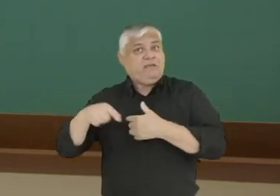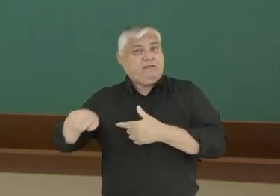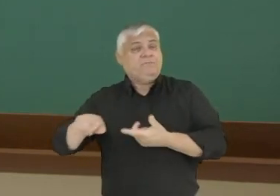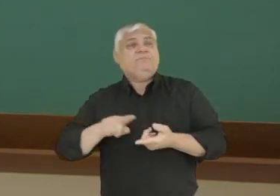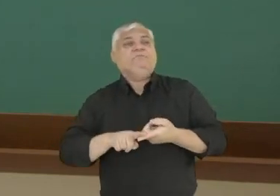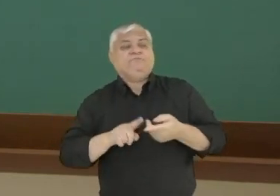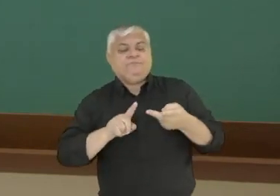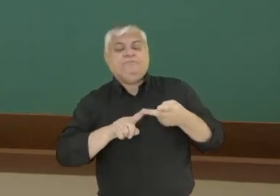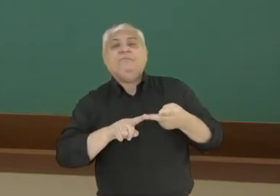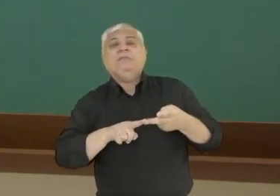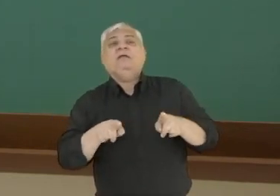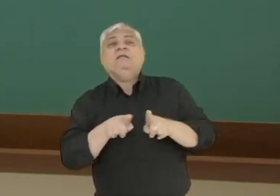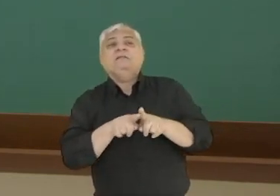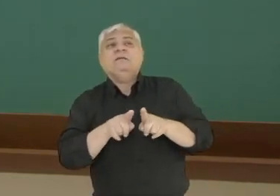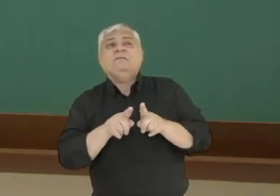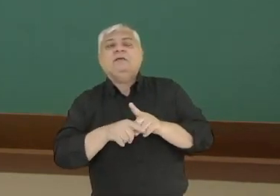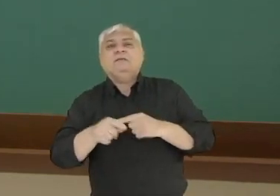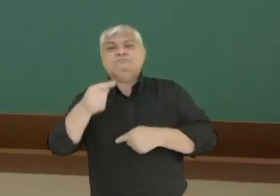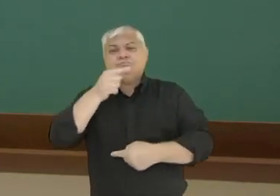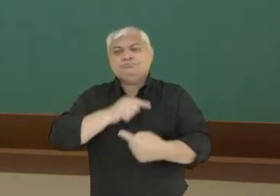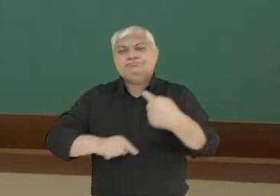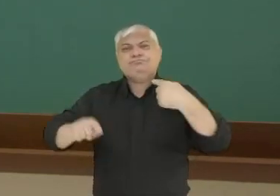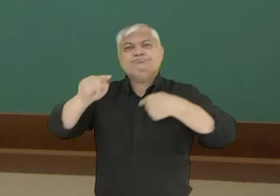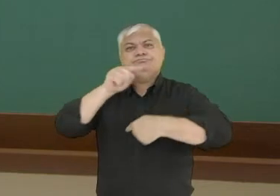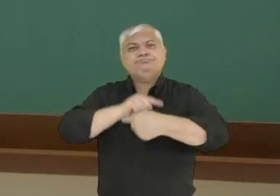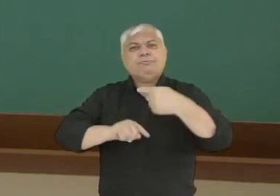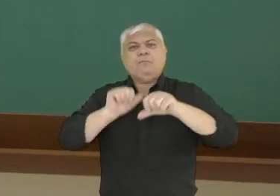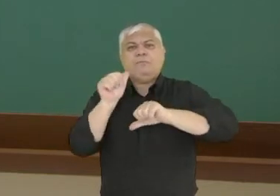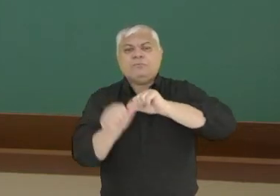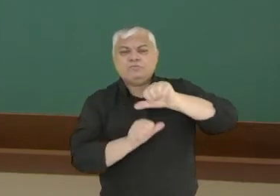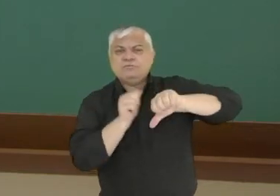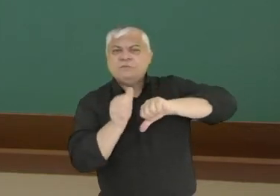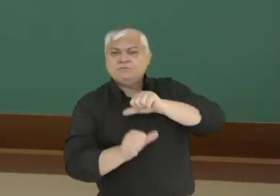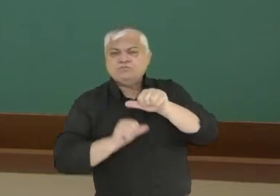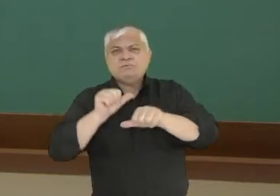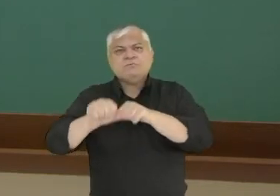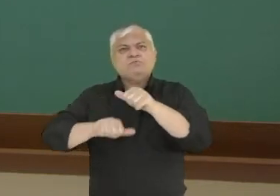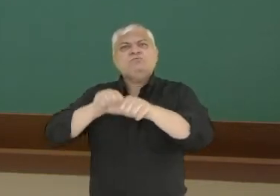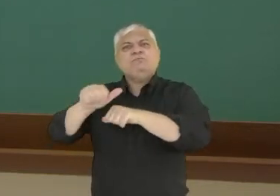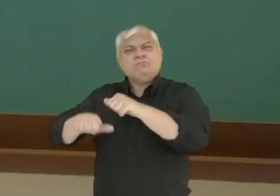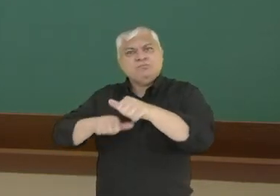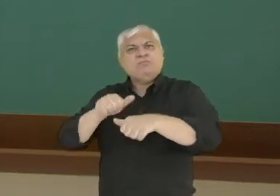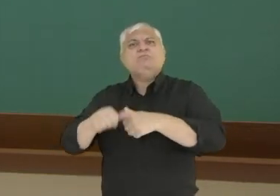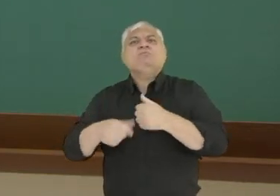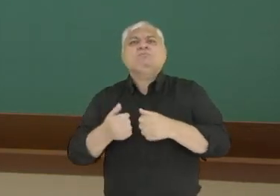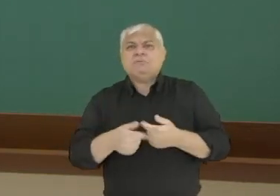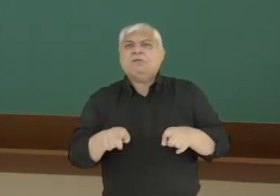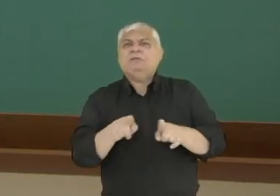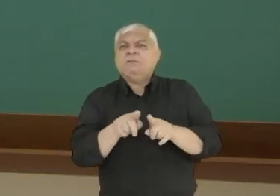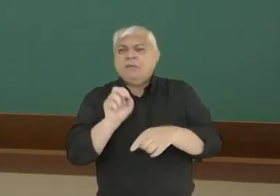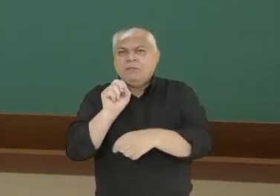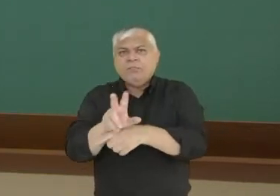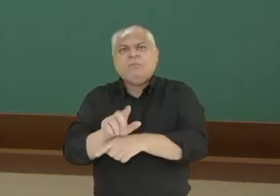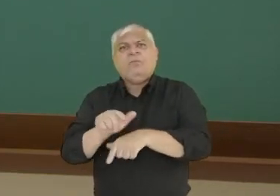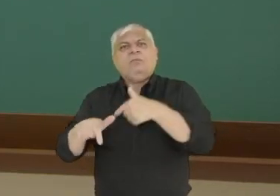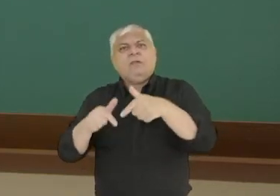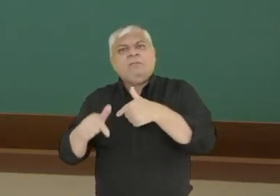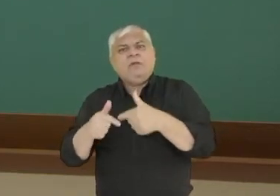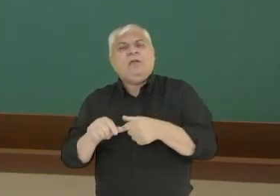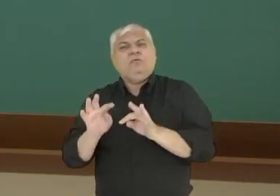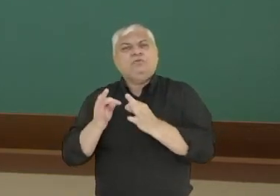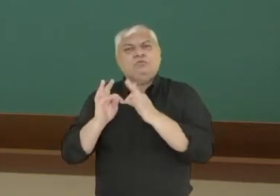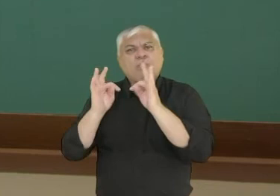a rotação de culturas dão a ideia desse emprego de tecnologia com o uso de máquinas e